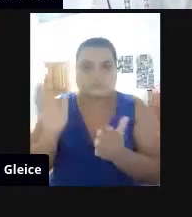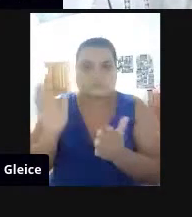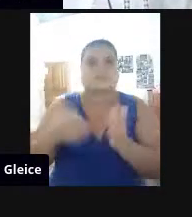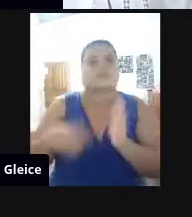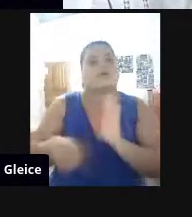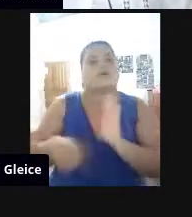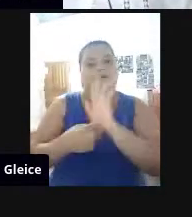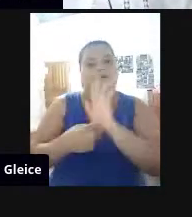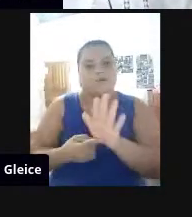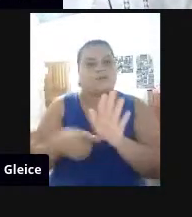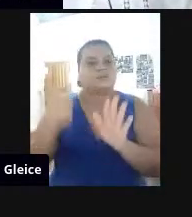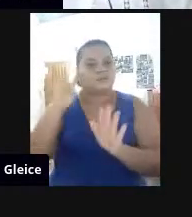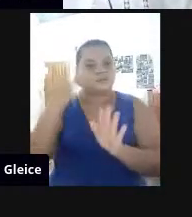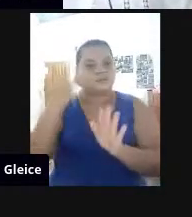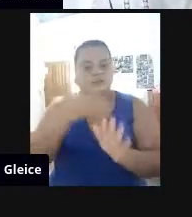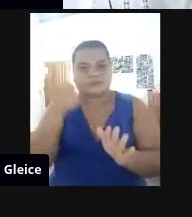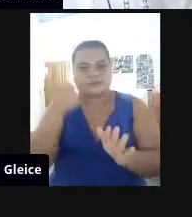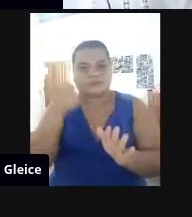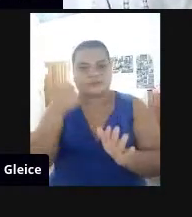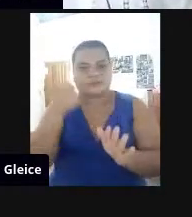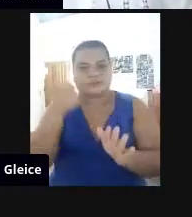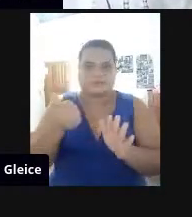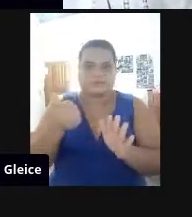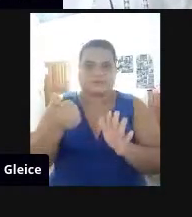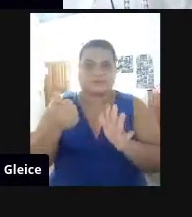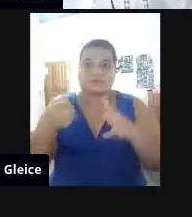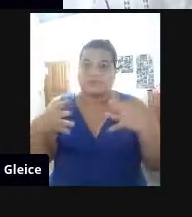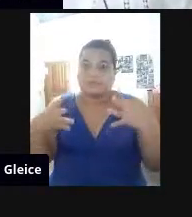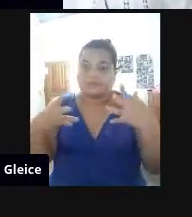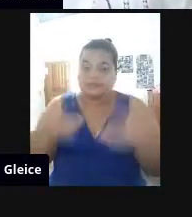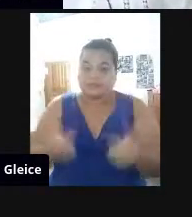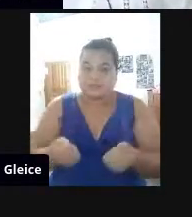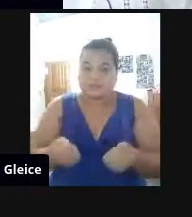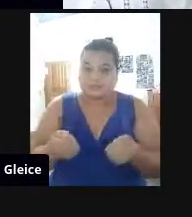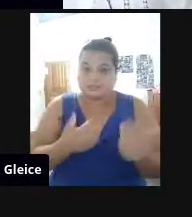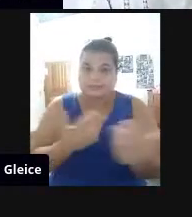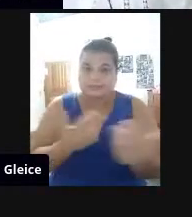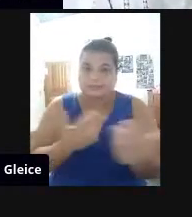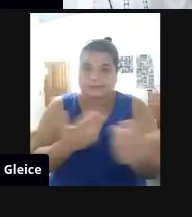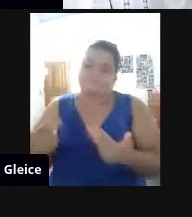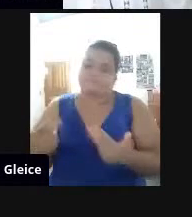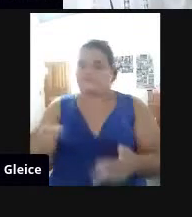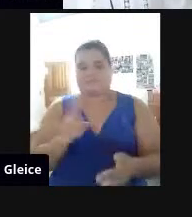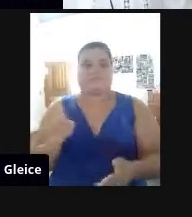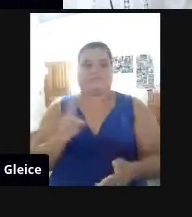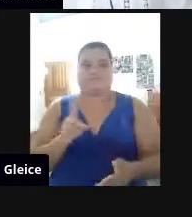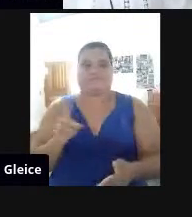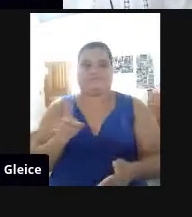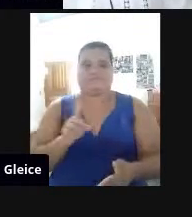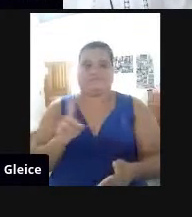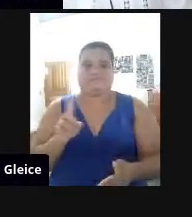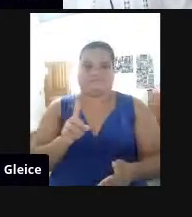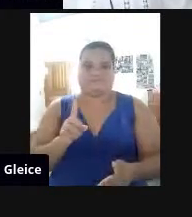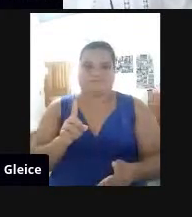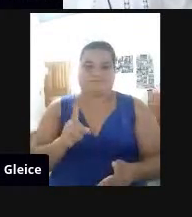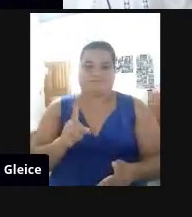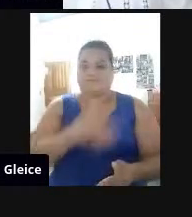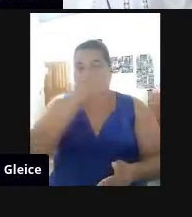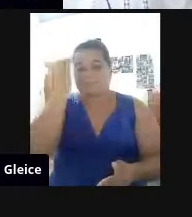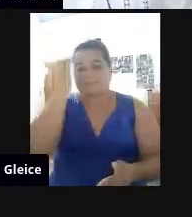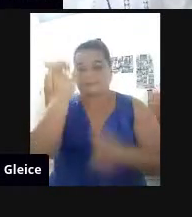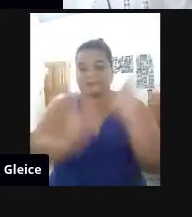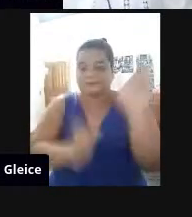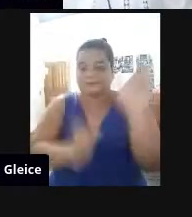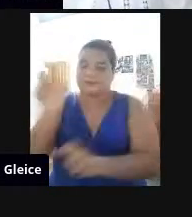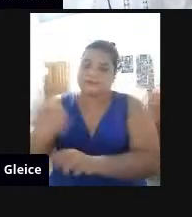benefícios. Professora, serve para todos, eu tenho que fazer com todos? Não serve para todos, tá? Por isso que eu disse que ainda